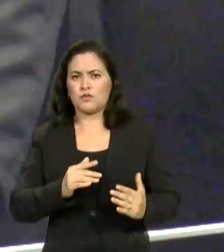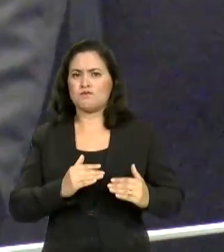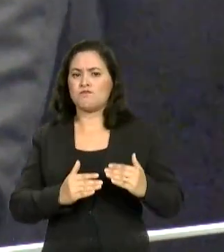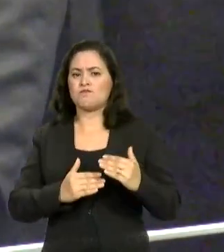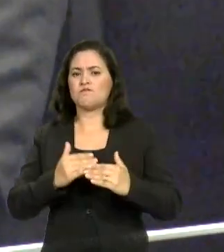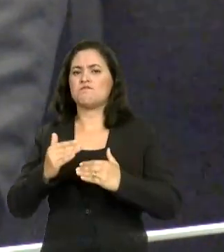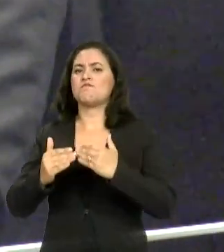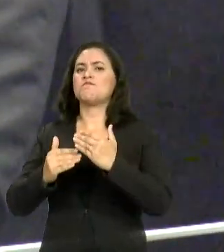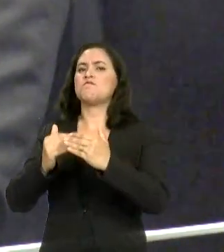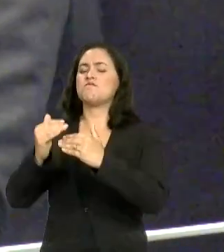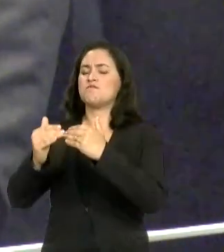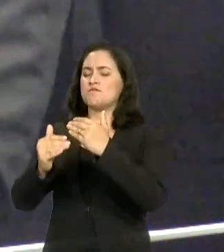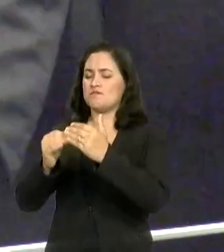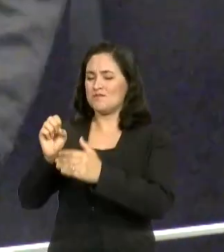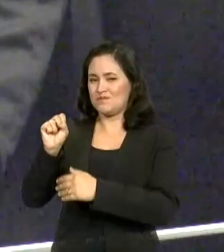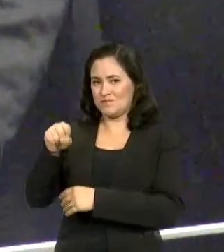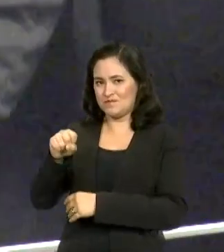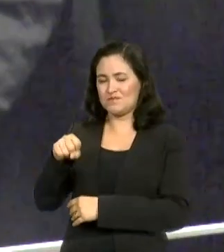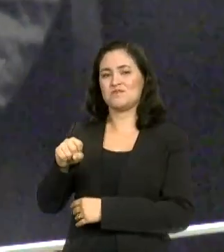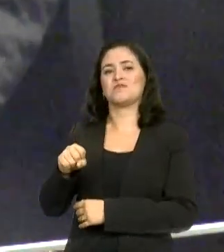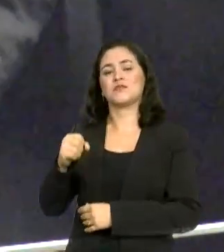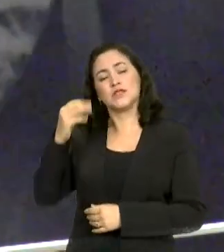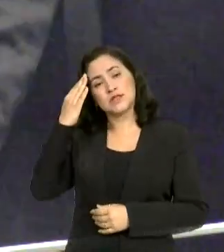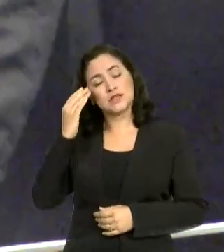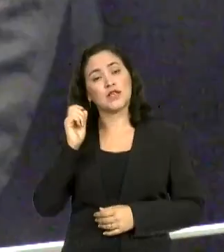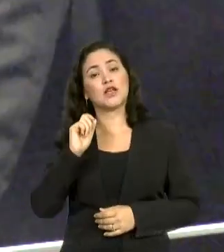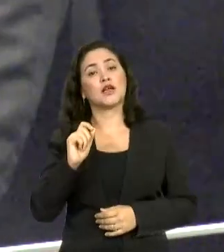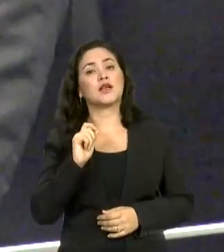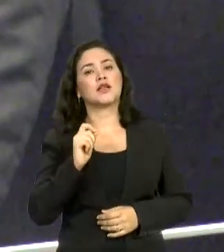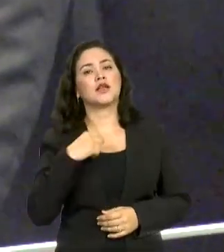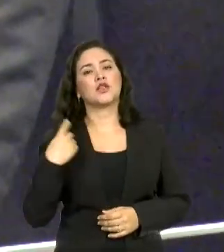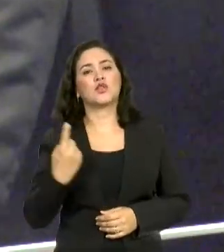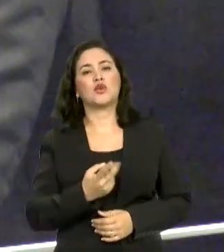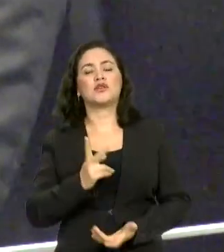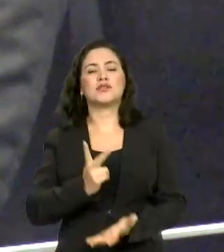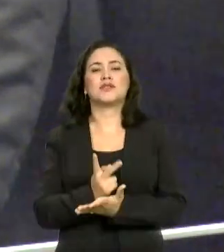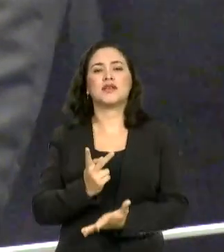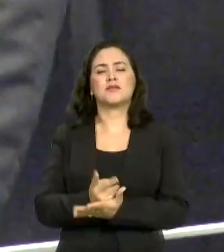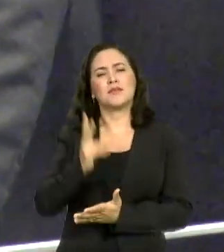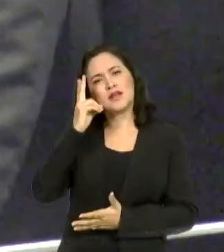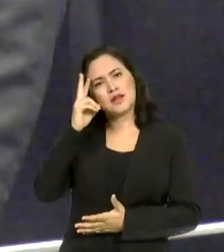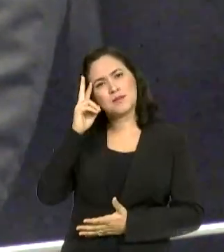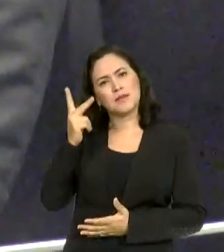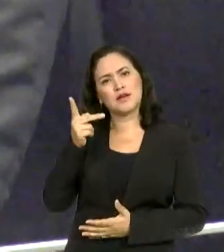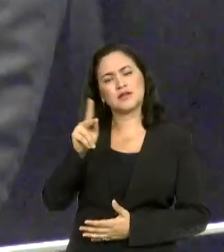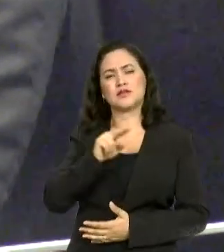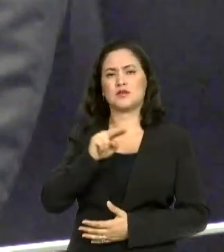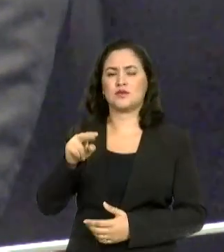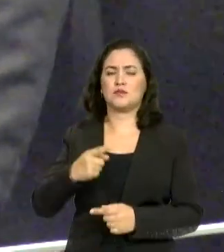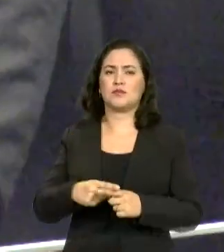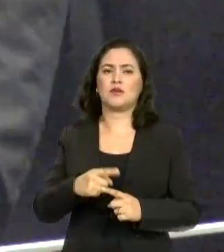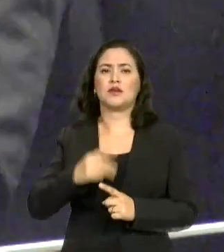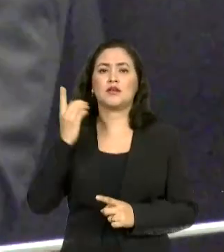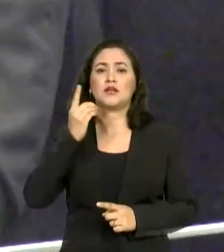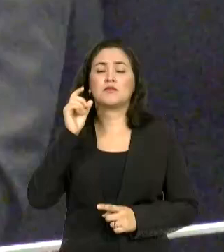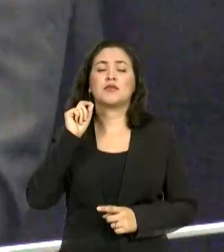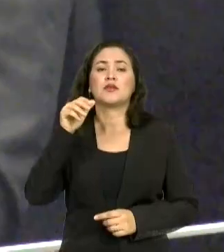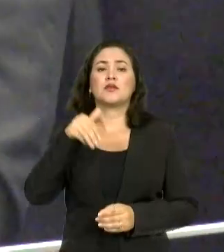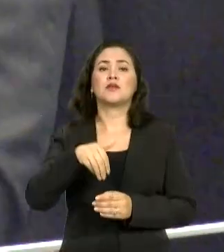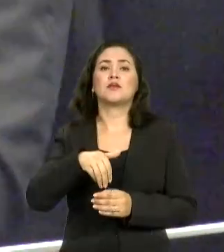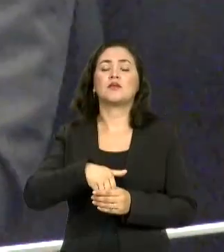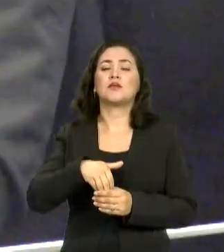o seu nome aqui será guardado, será sempre defendido, porque foi um deputado que conseguiu